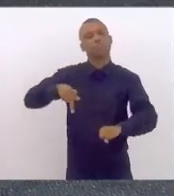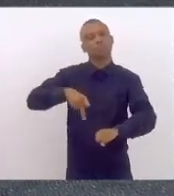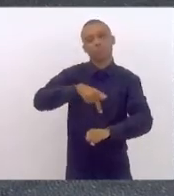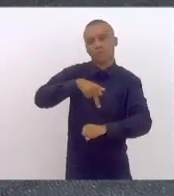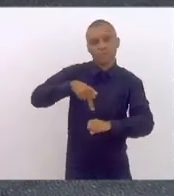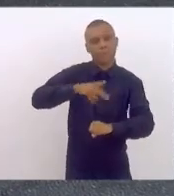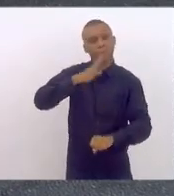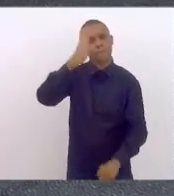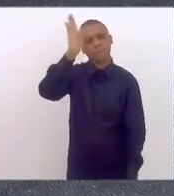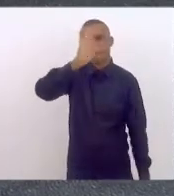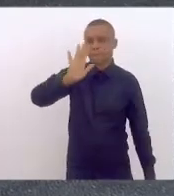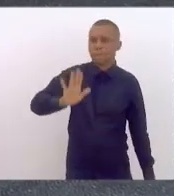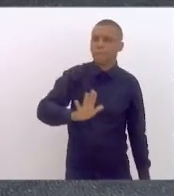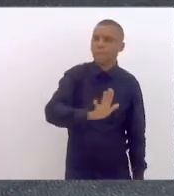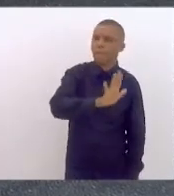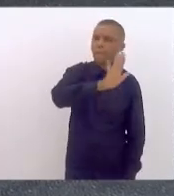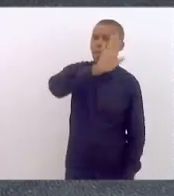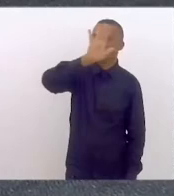todos